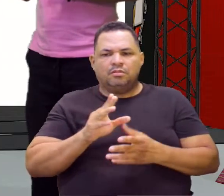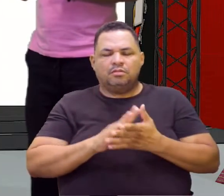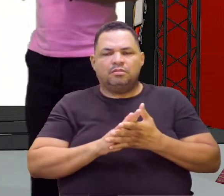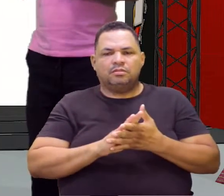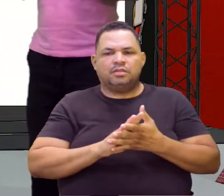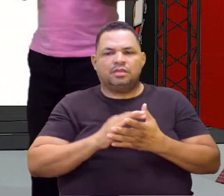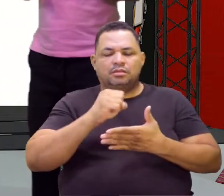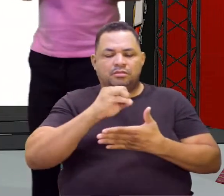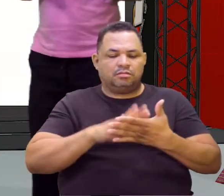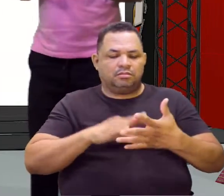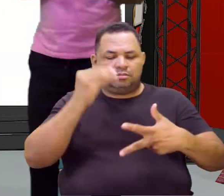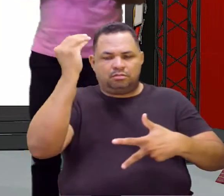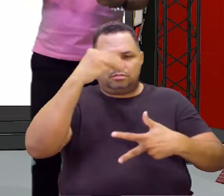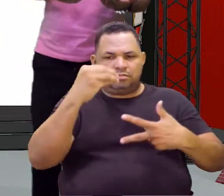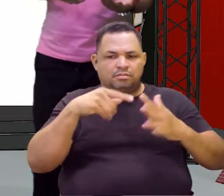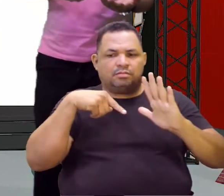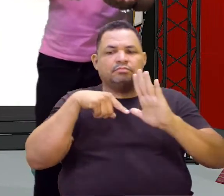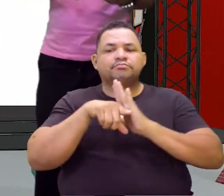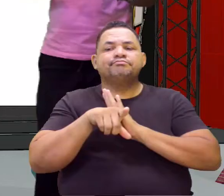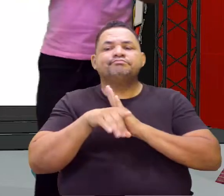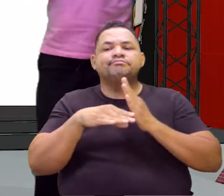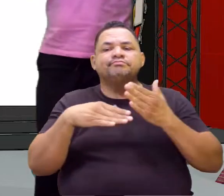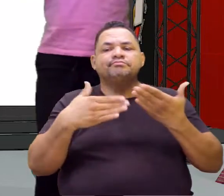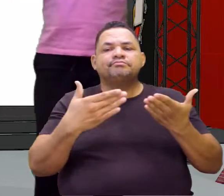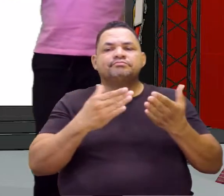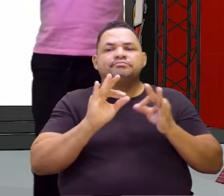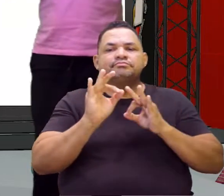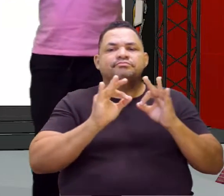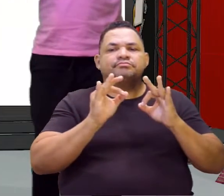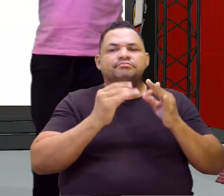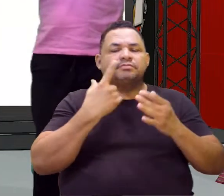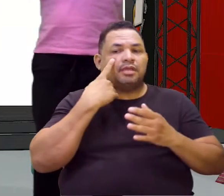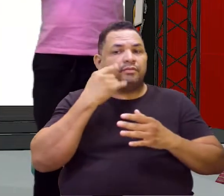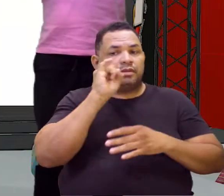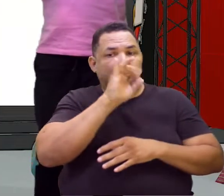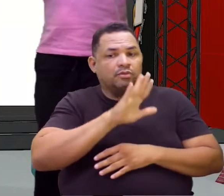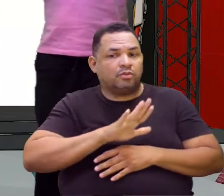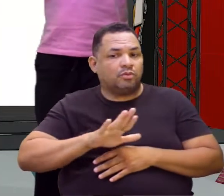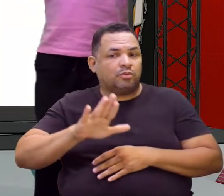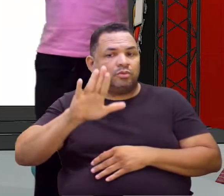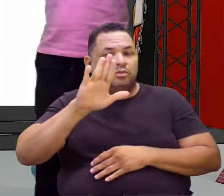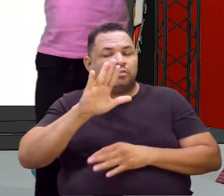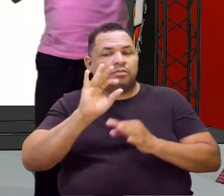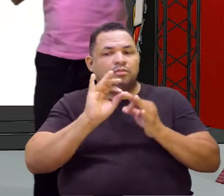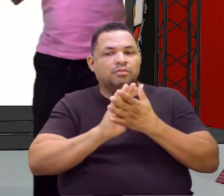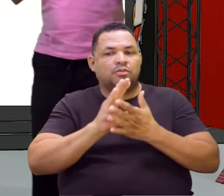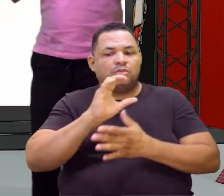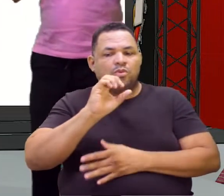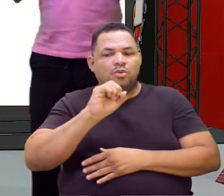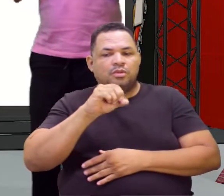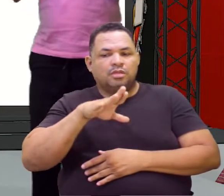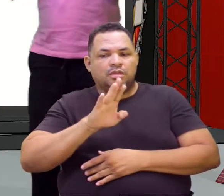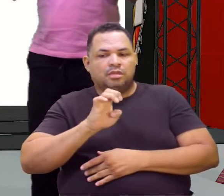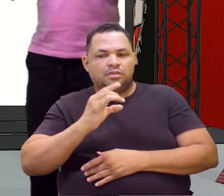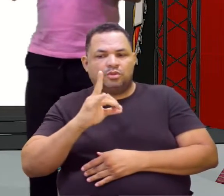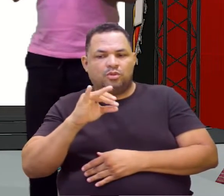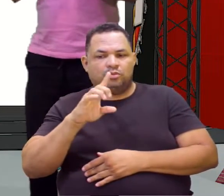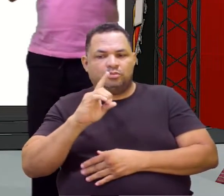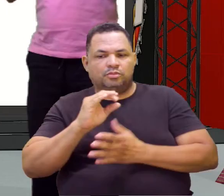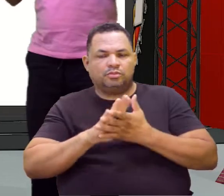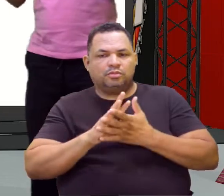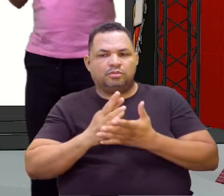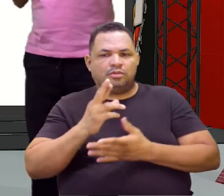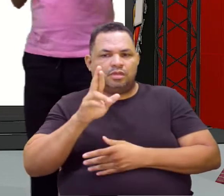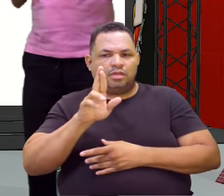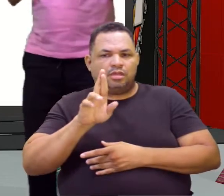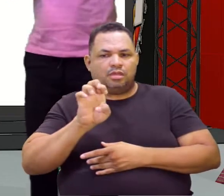do Enem, que ele já perguntou só isso. Colocava lá uma figura e dizia assim, o octógono regular. O aluno sabendo que